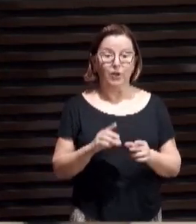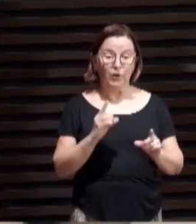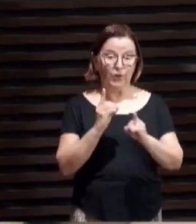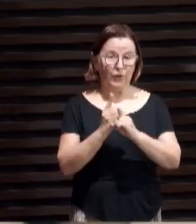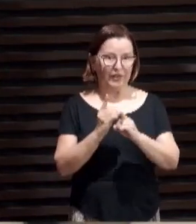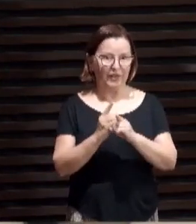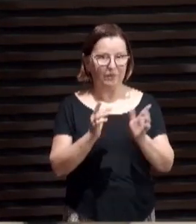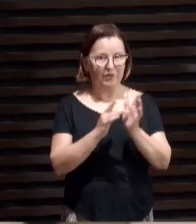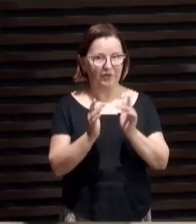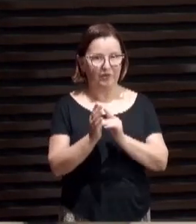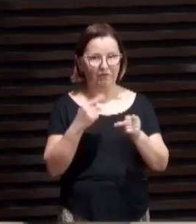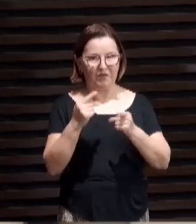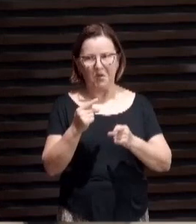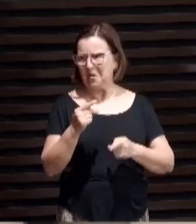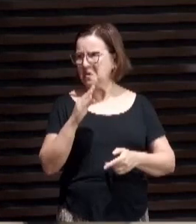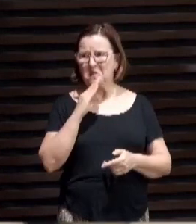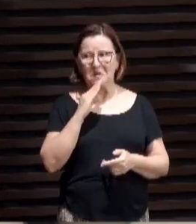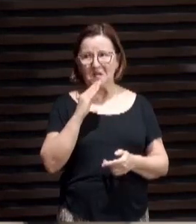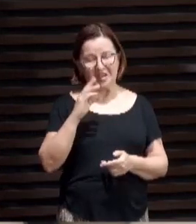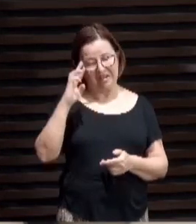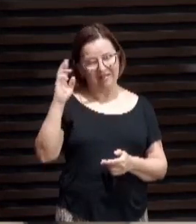Ninguém está isento a pisar na bola.